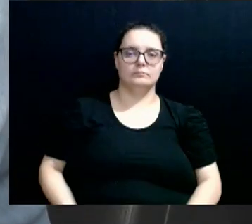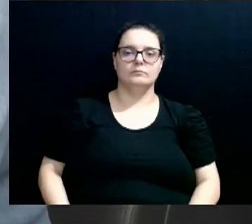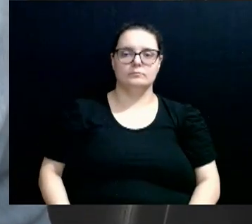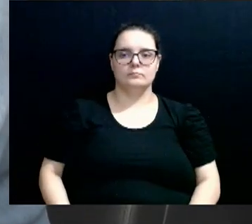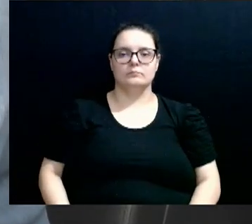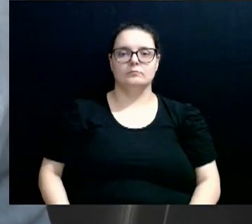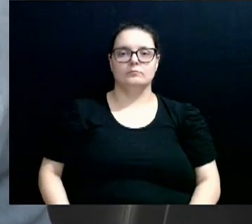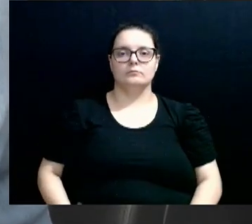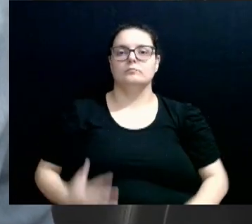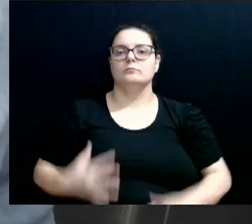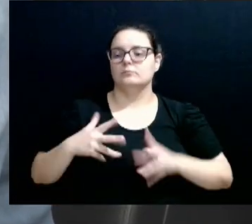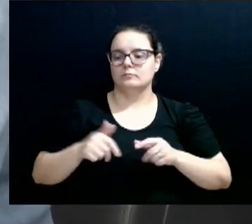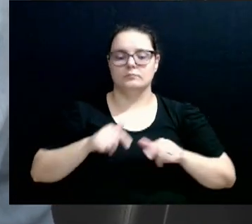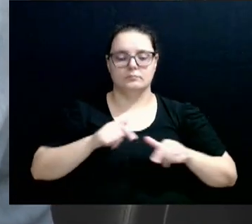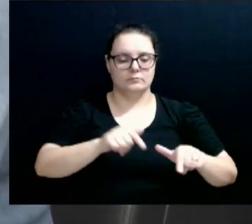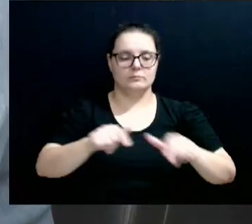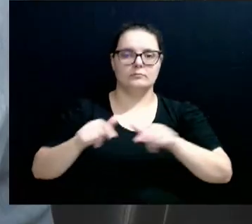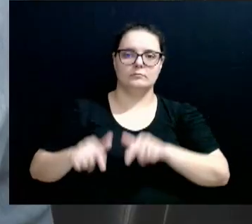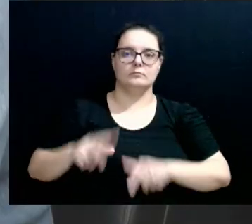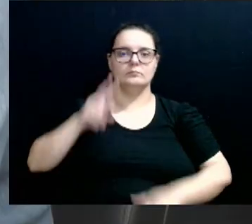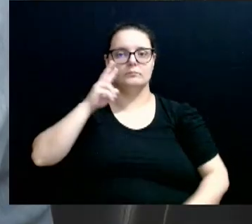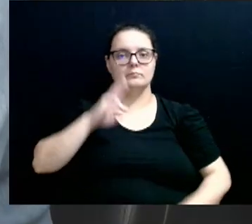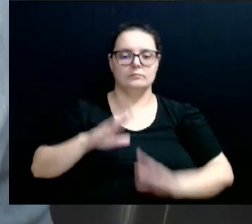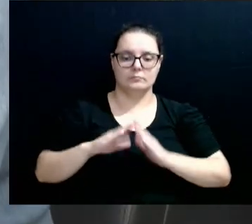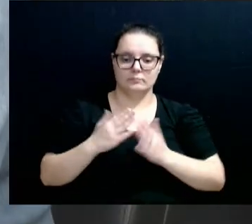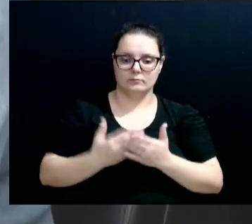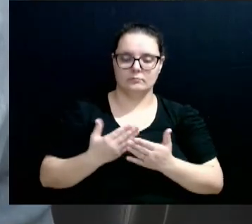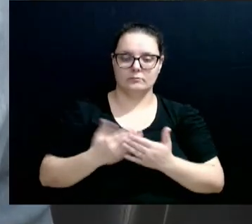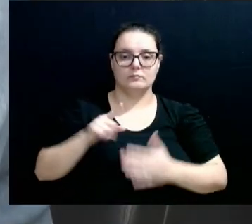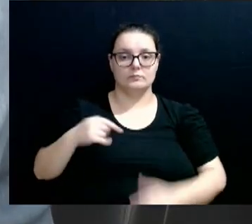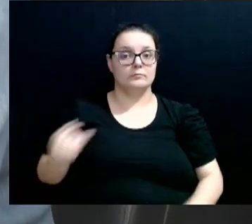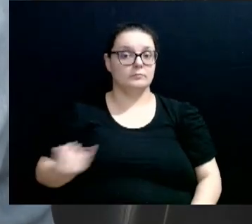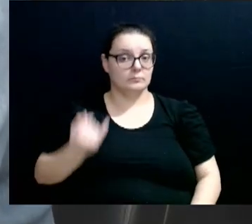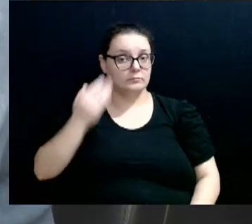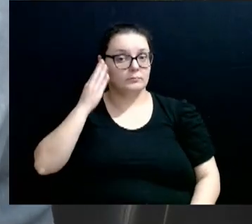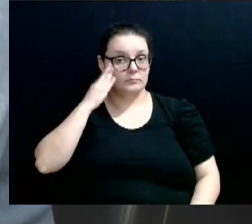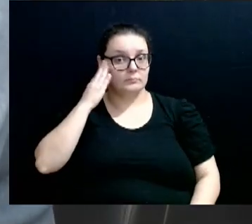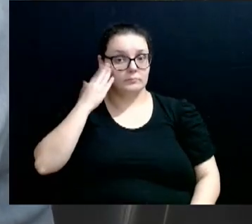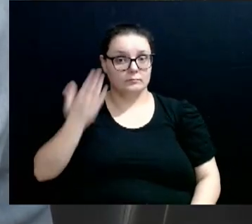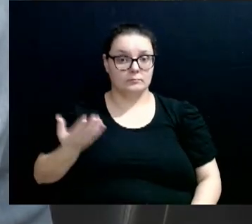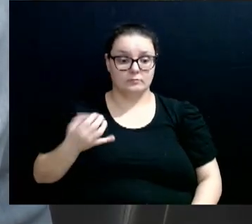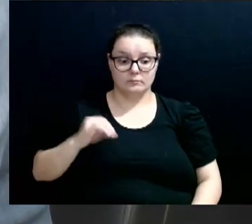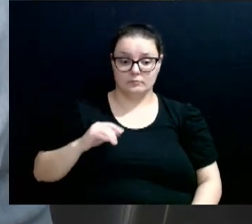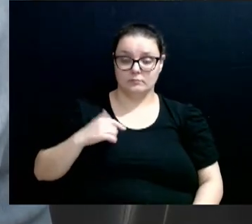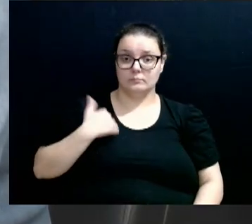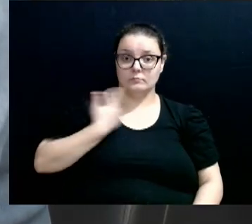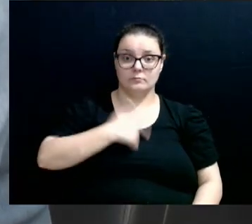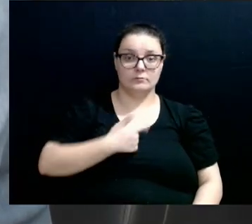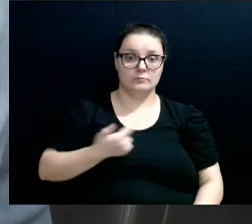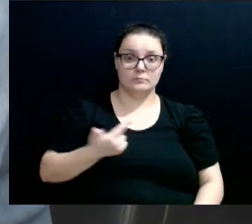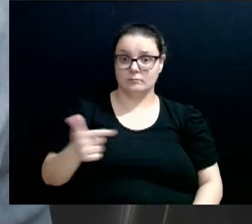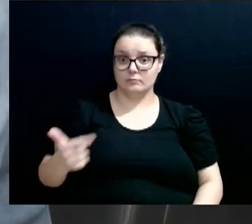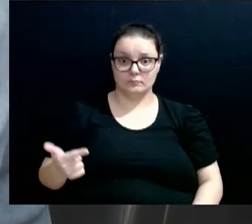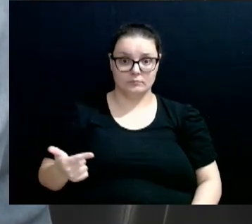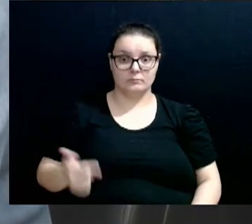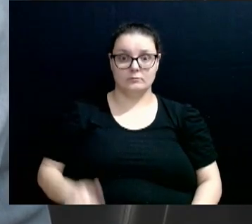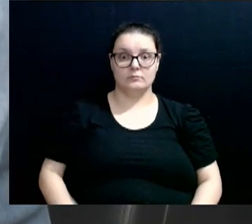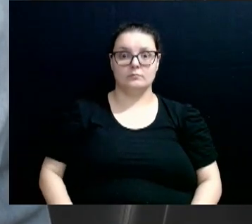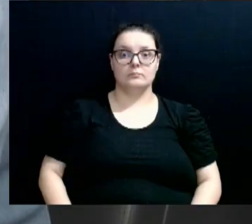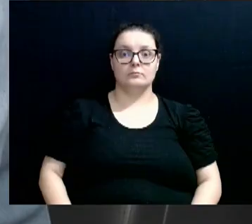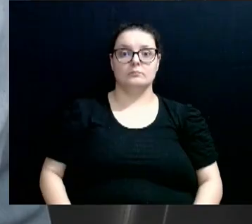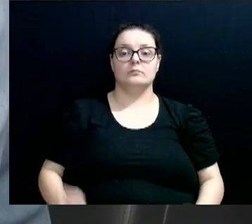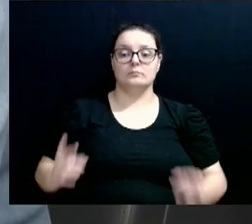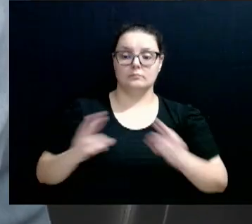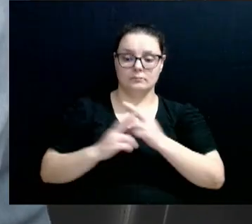você vai ver uma escola. É importante a gente entender que se a gente não tiver sempre na relação,